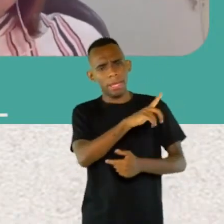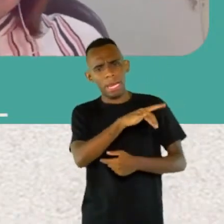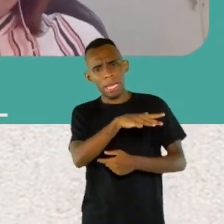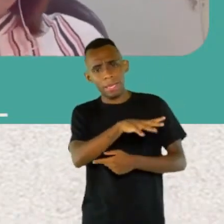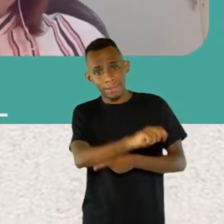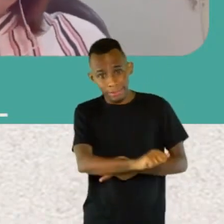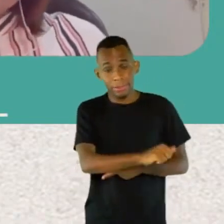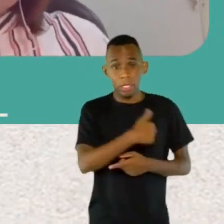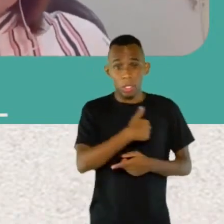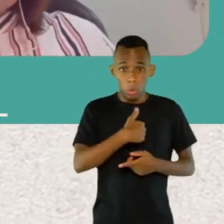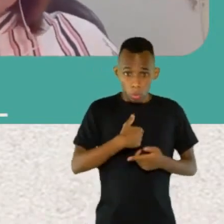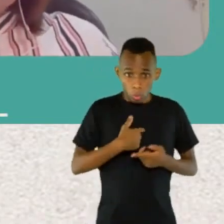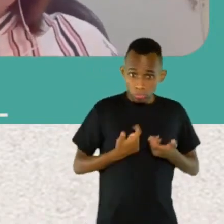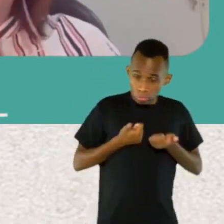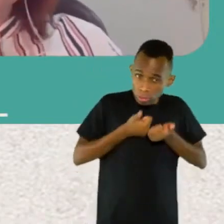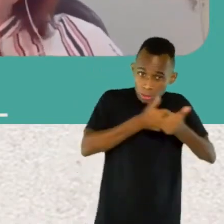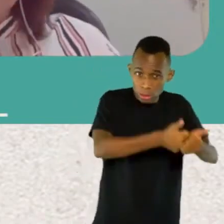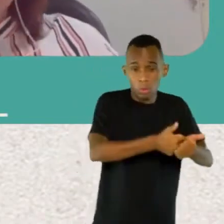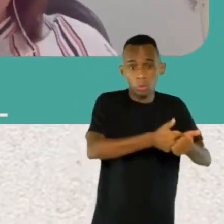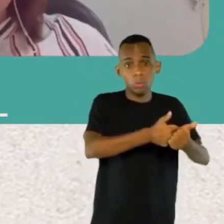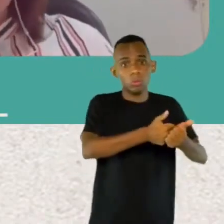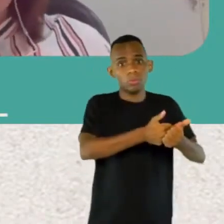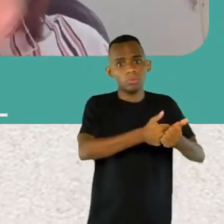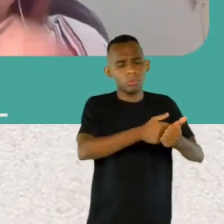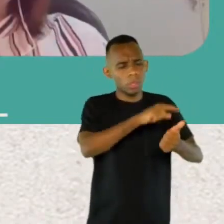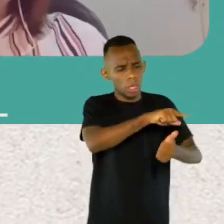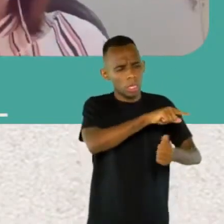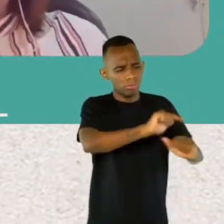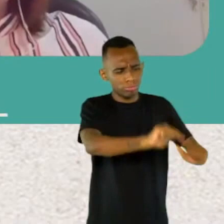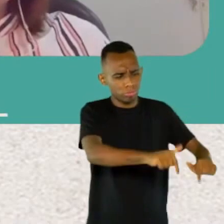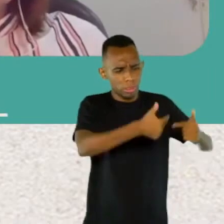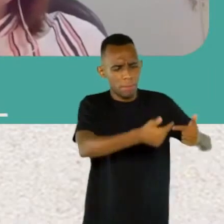muito a luta dela, né,